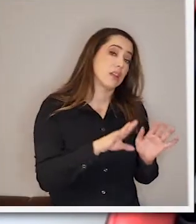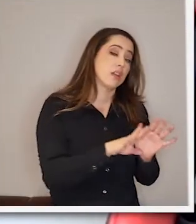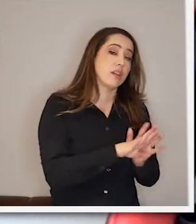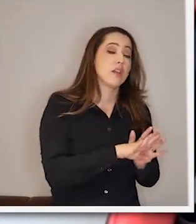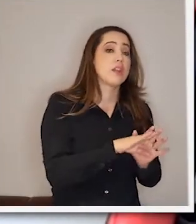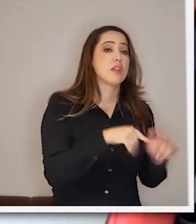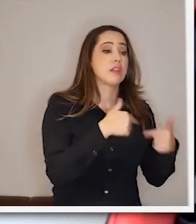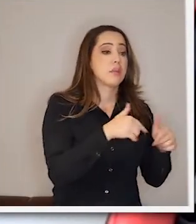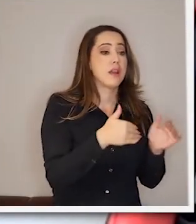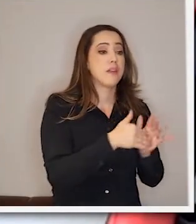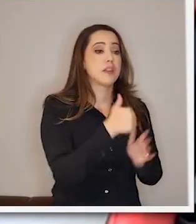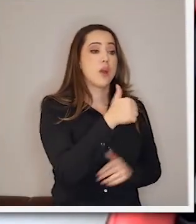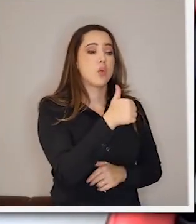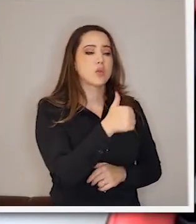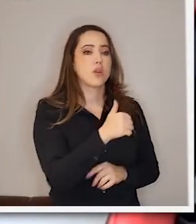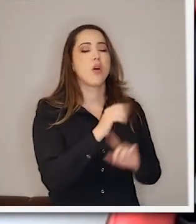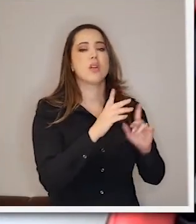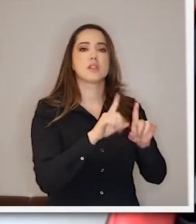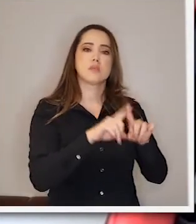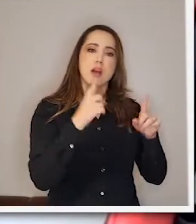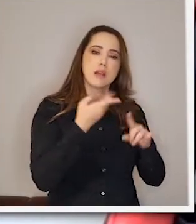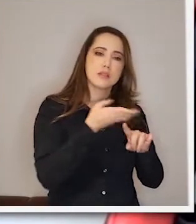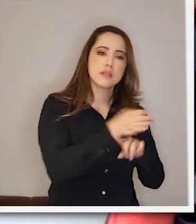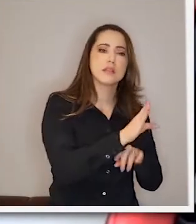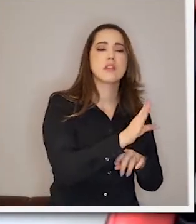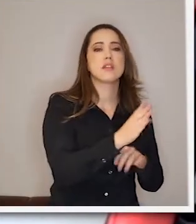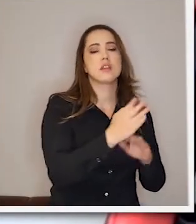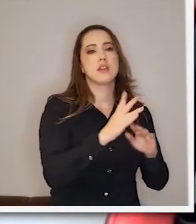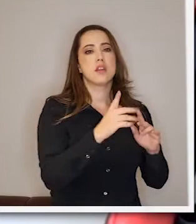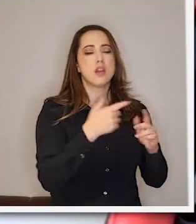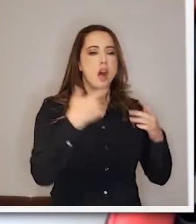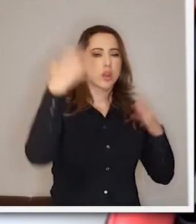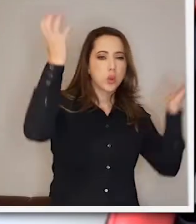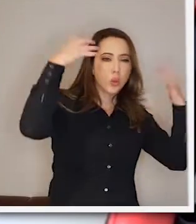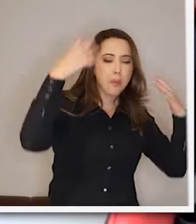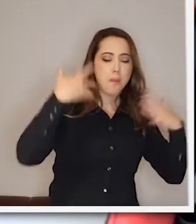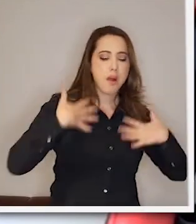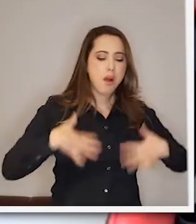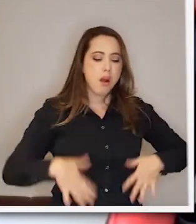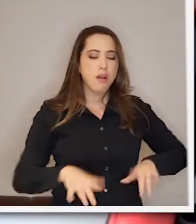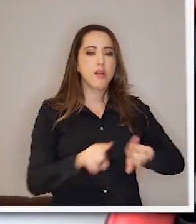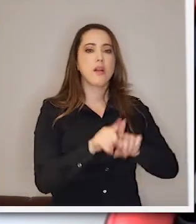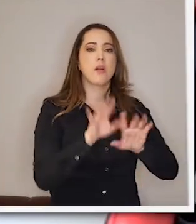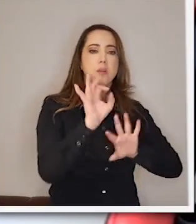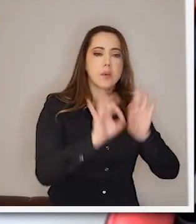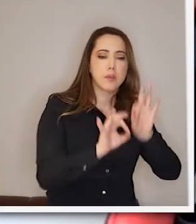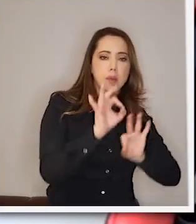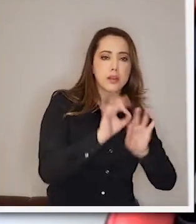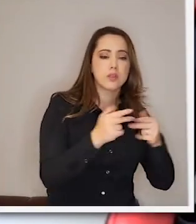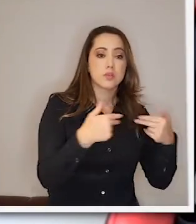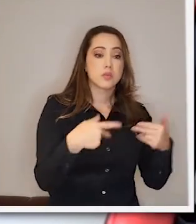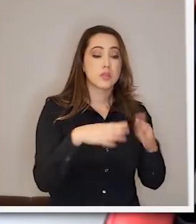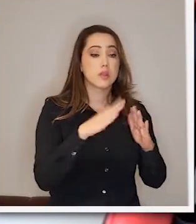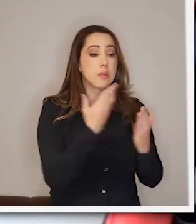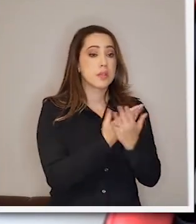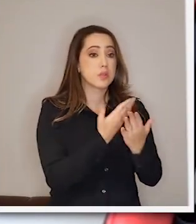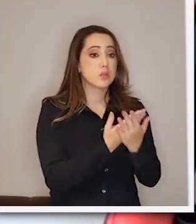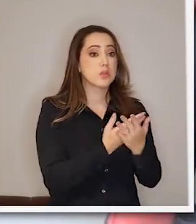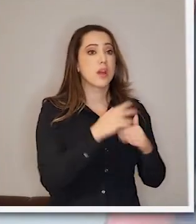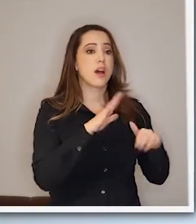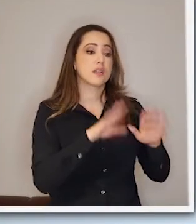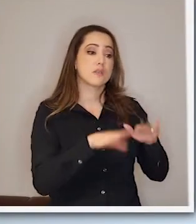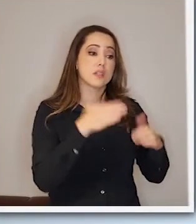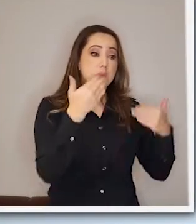casa meia-noite, e aí então ia tomar um banho, poder estudar para o dia seguinte, preparar o material, ou havia uma